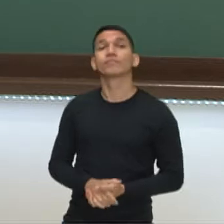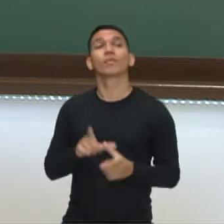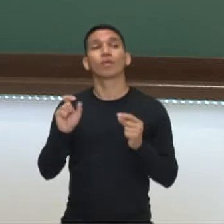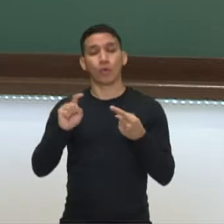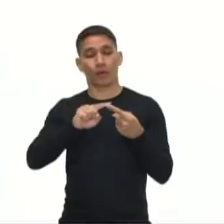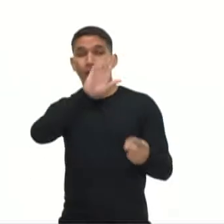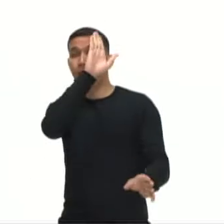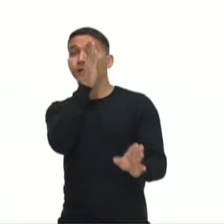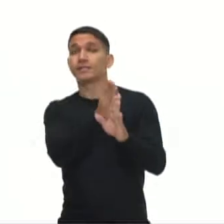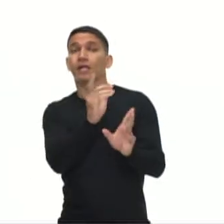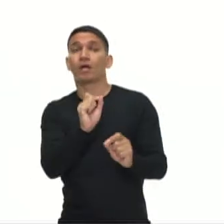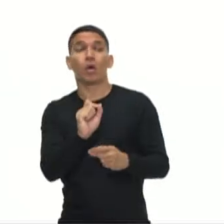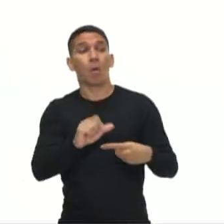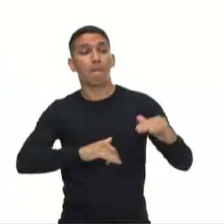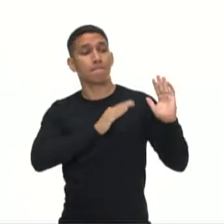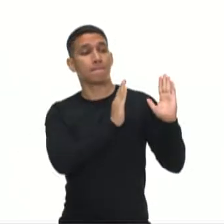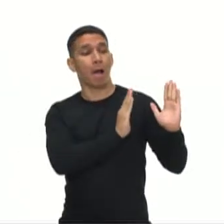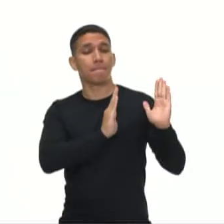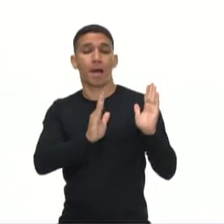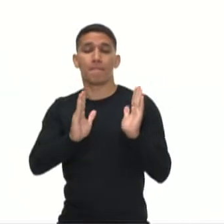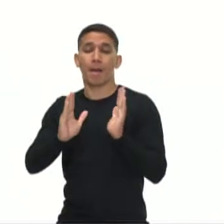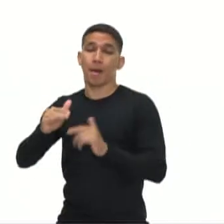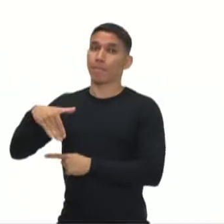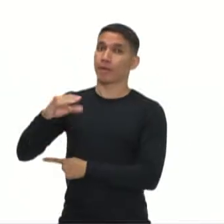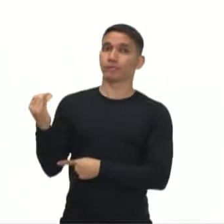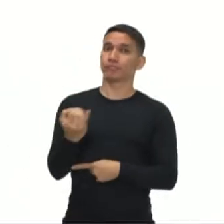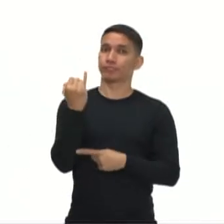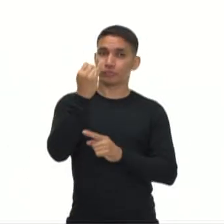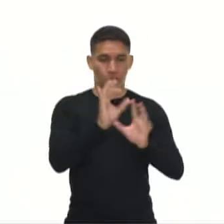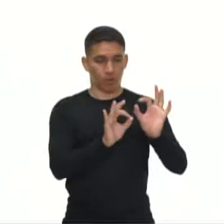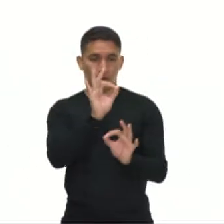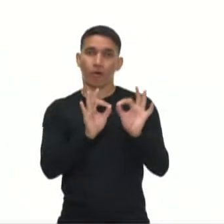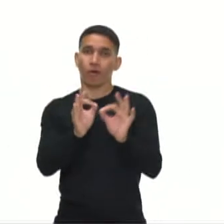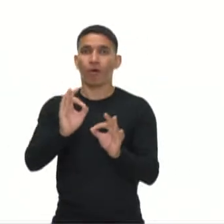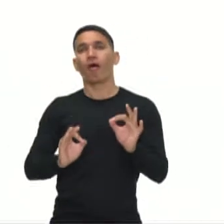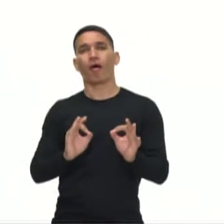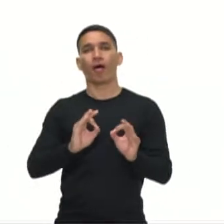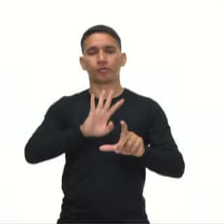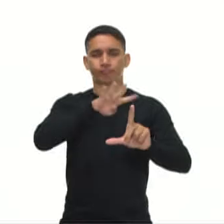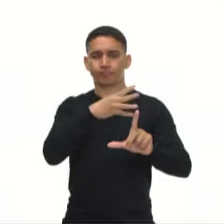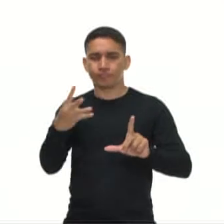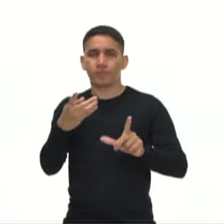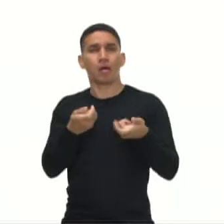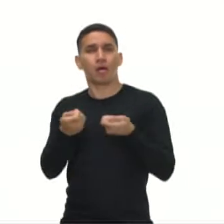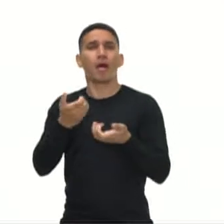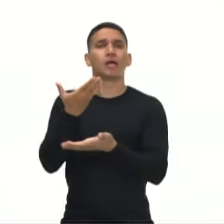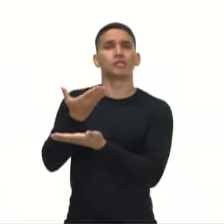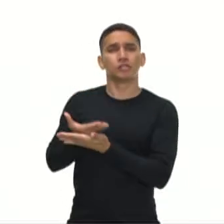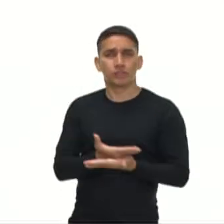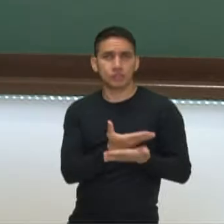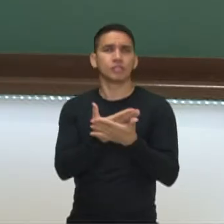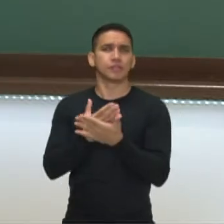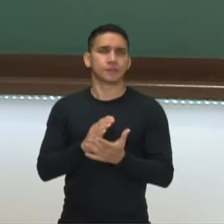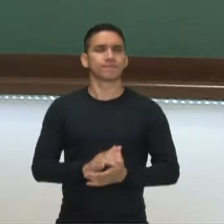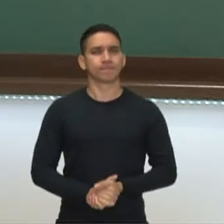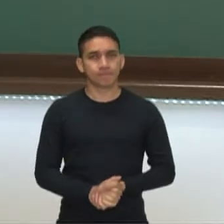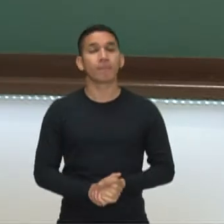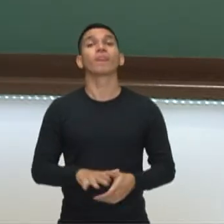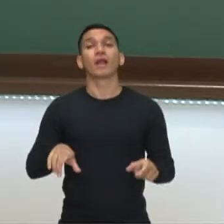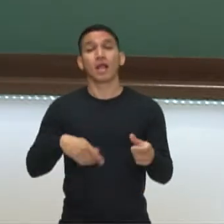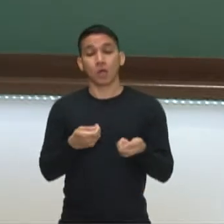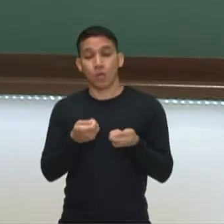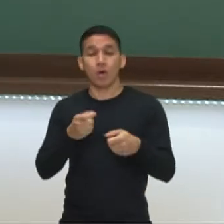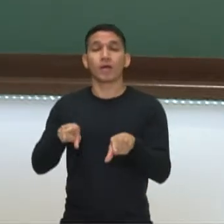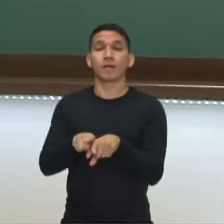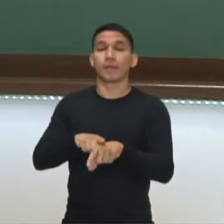Identificar as etapas aí mais importantes para organizar uma rotina de estudos e gerenciar o tempo. Então nós vamos aí pensar